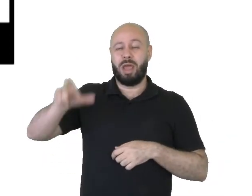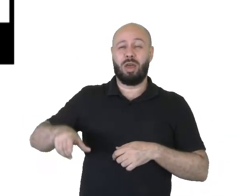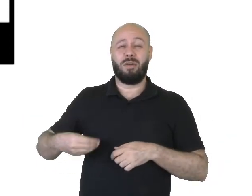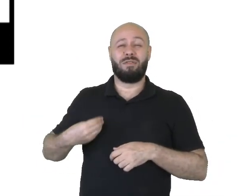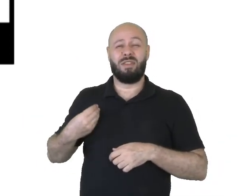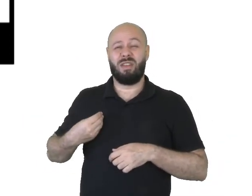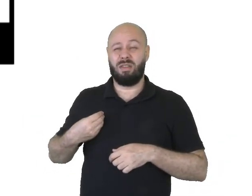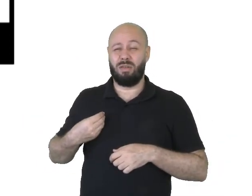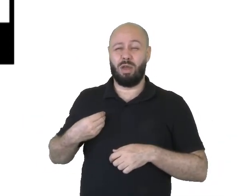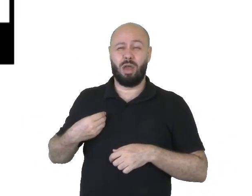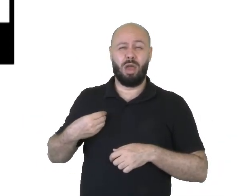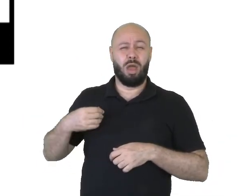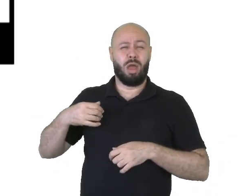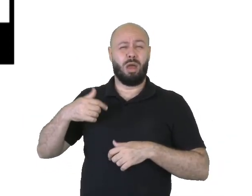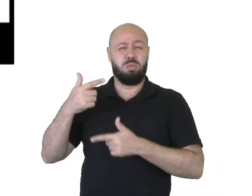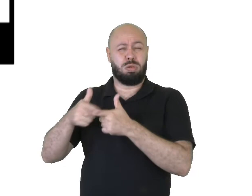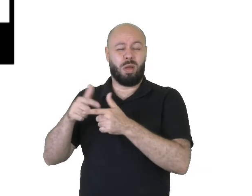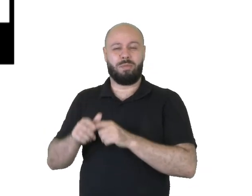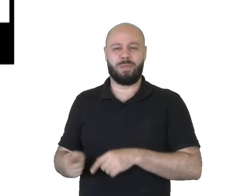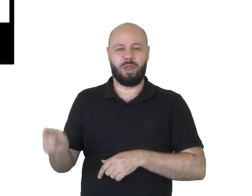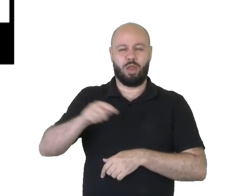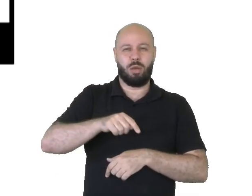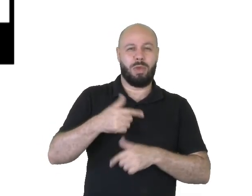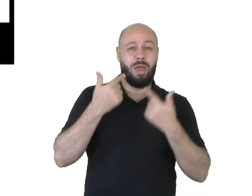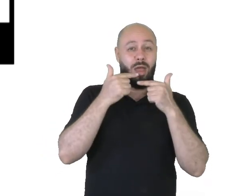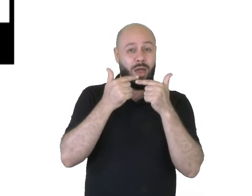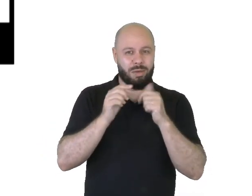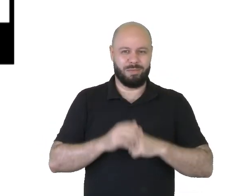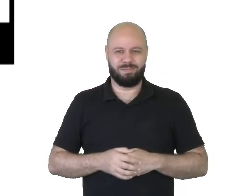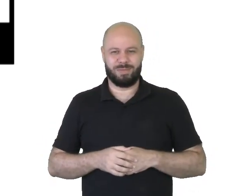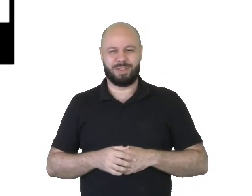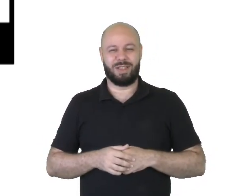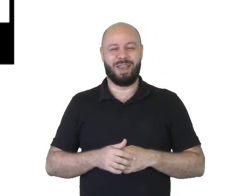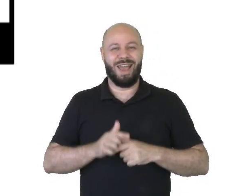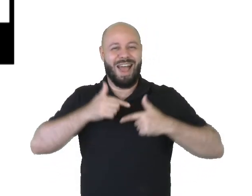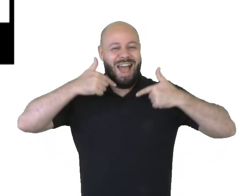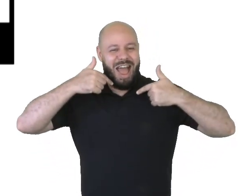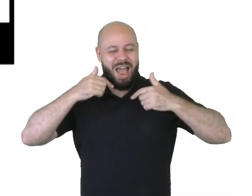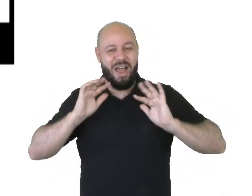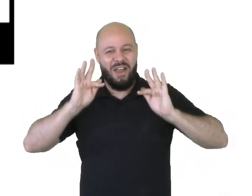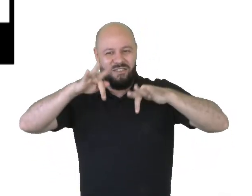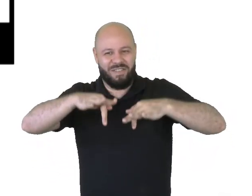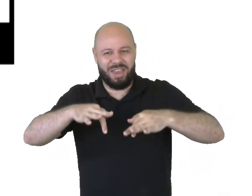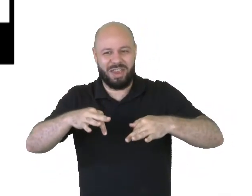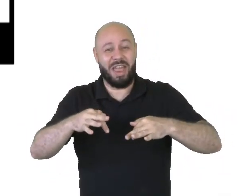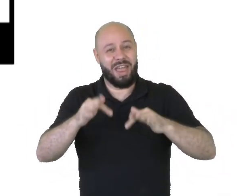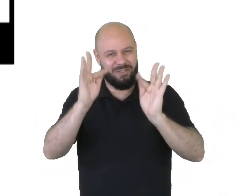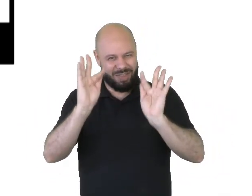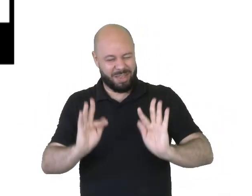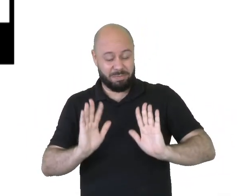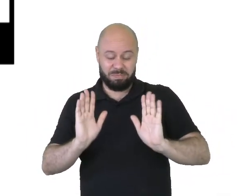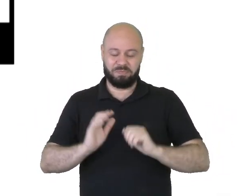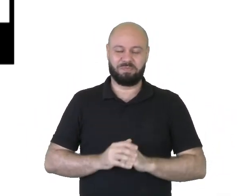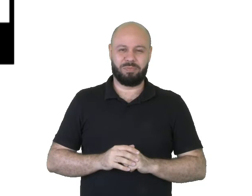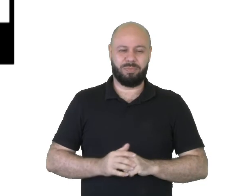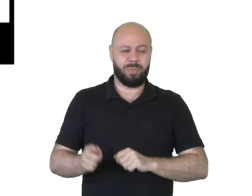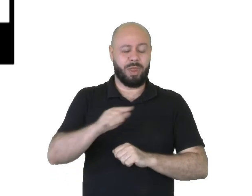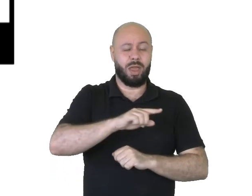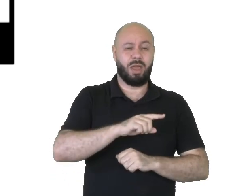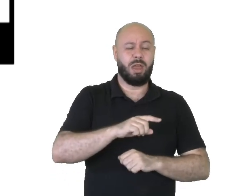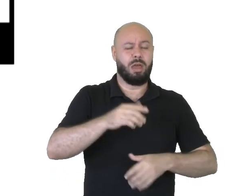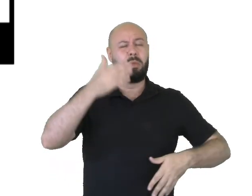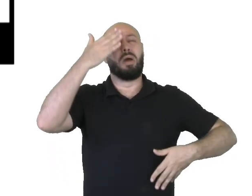fatos trágicos, a comédia, que possui muito humor e o final normalmente é feliz, e o drama, que